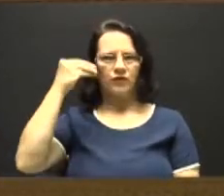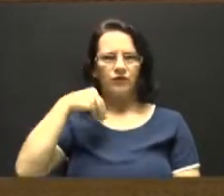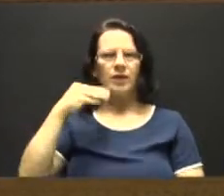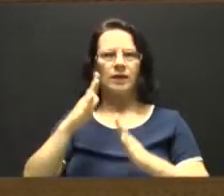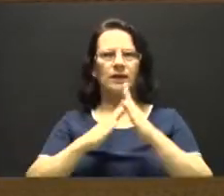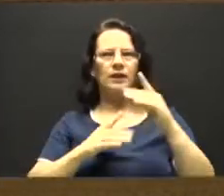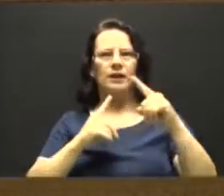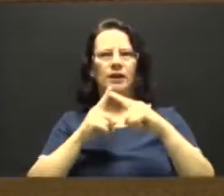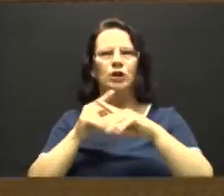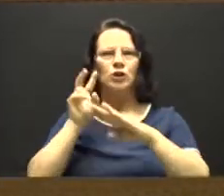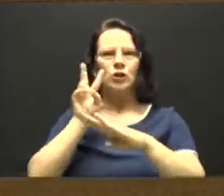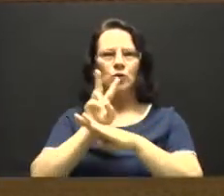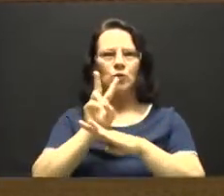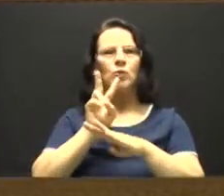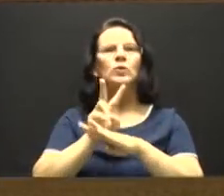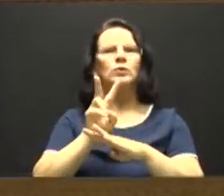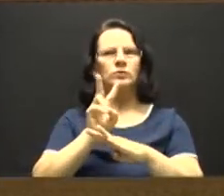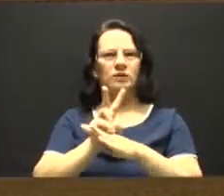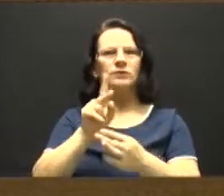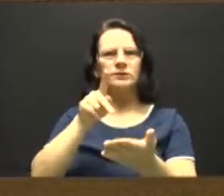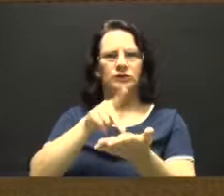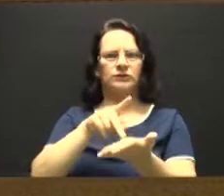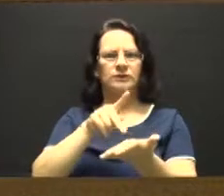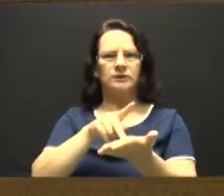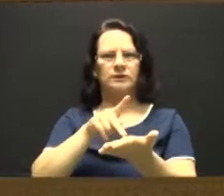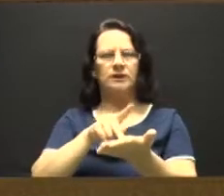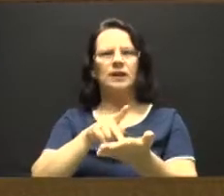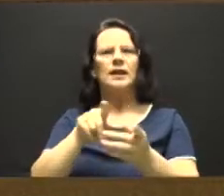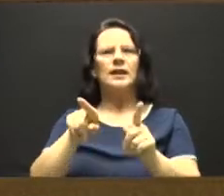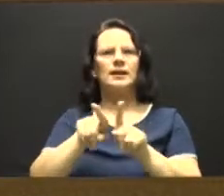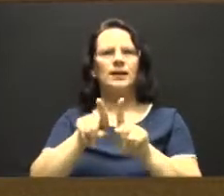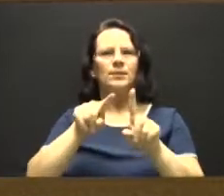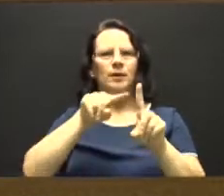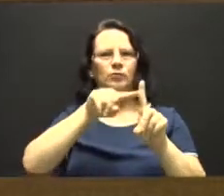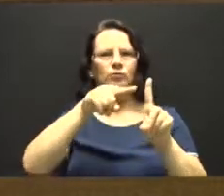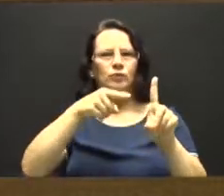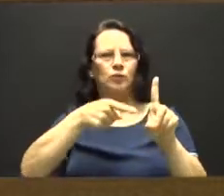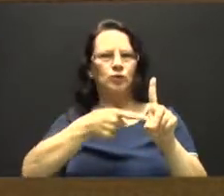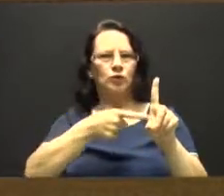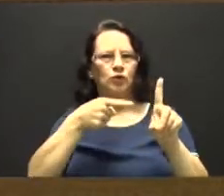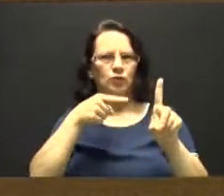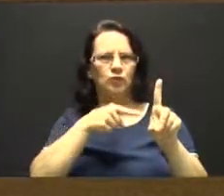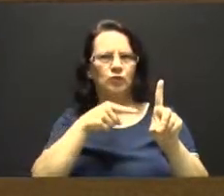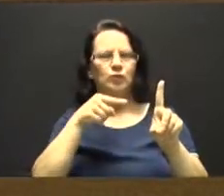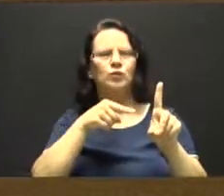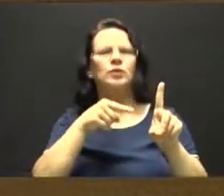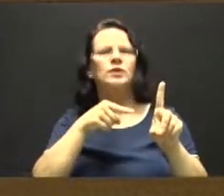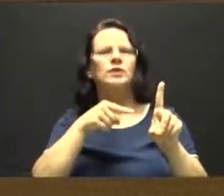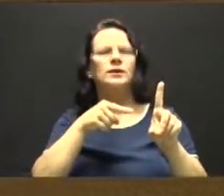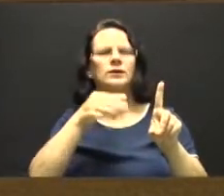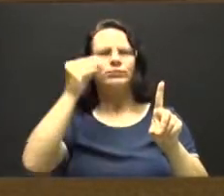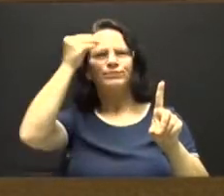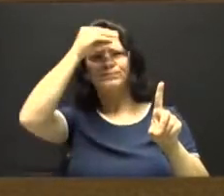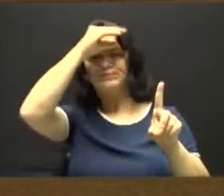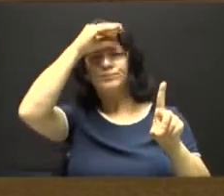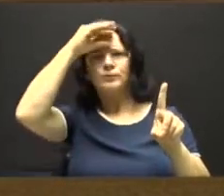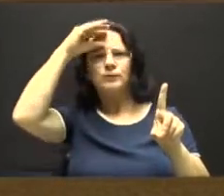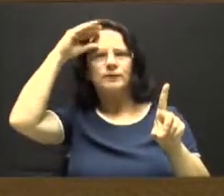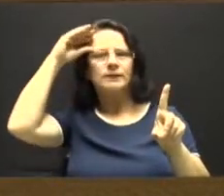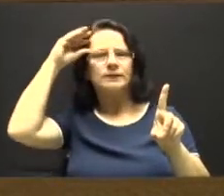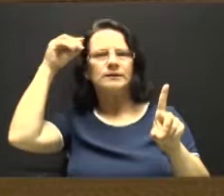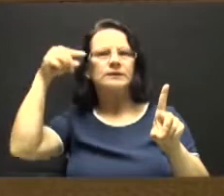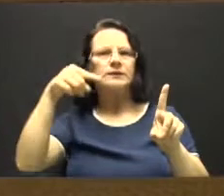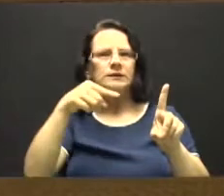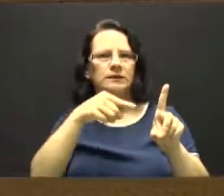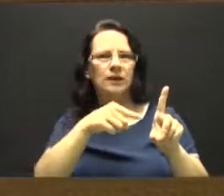quer cuidar com que direção estão também os nascituros os mais inerme se inocente de todos a quem